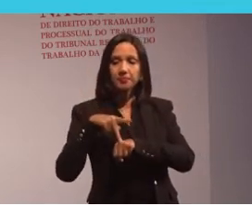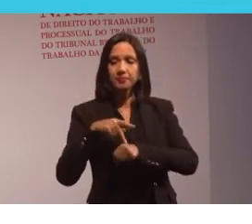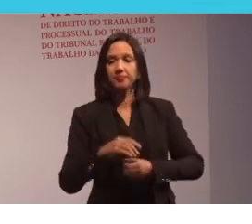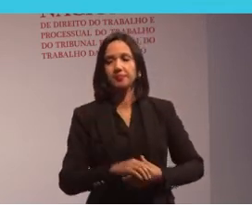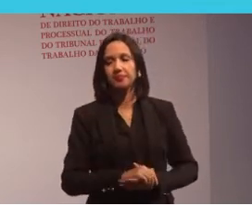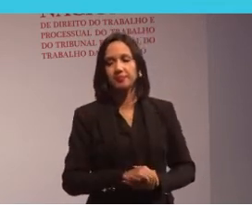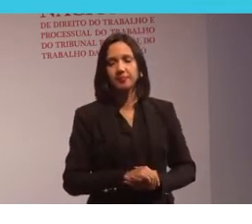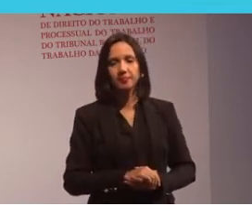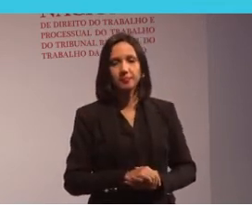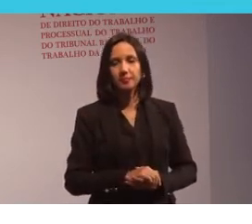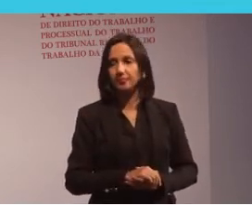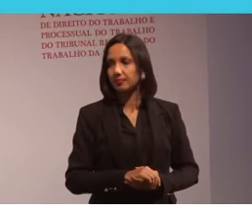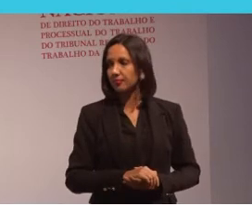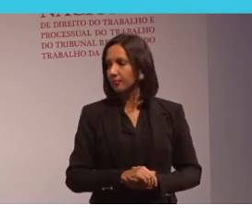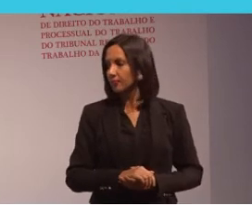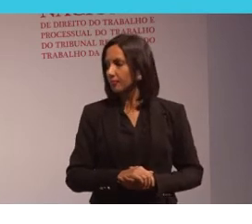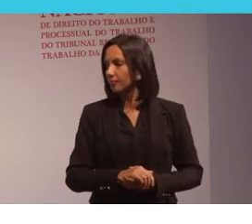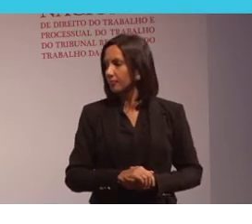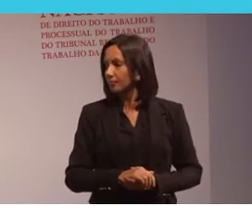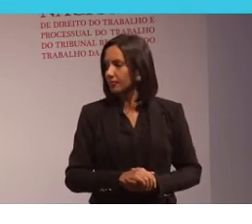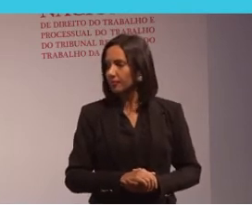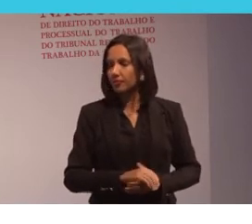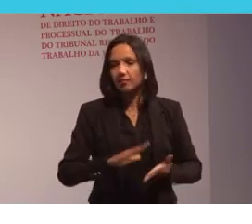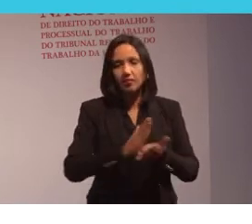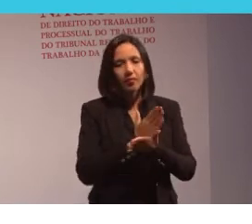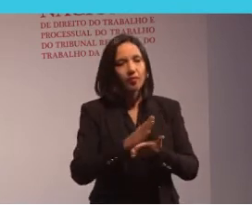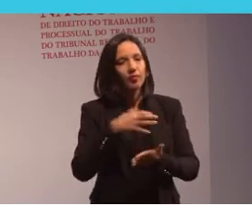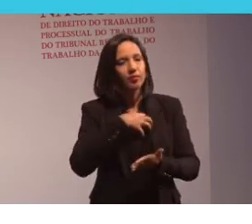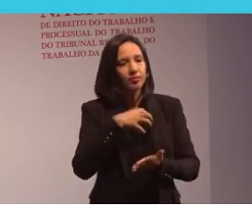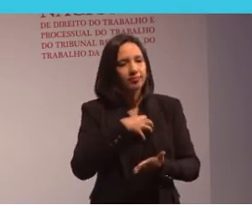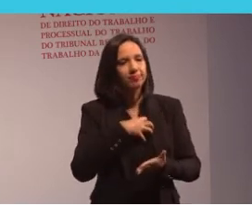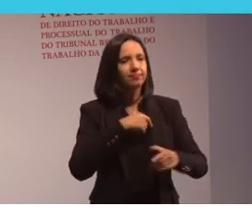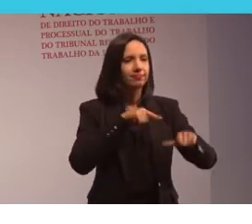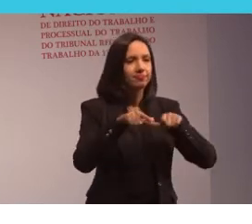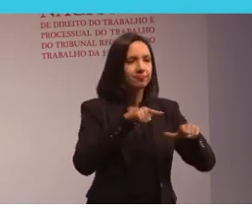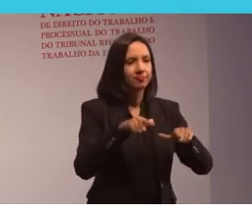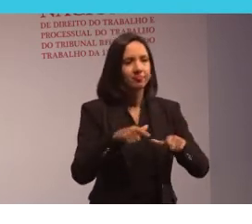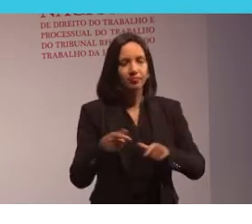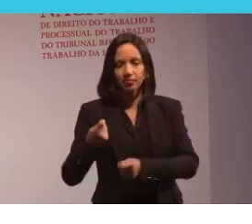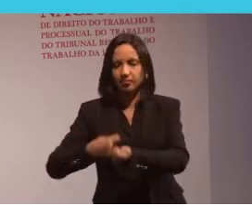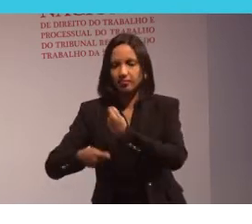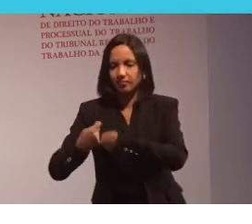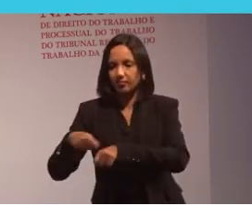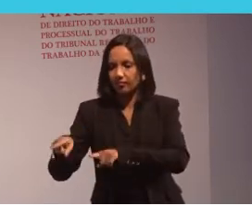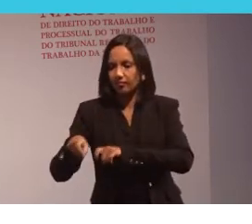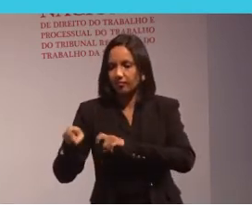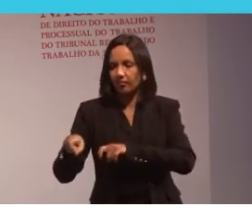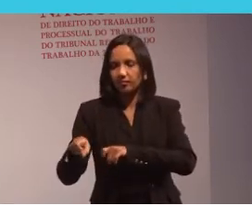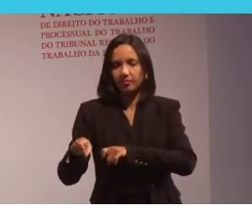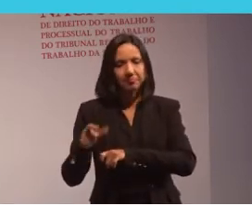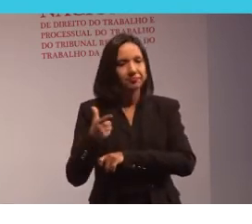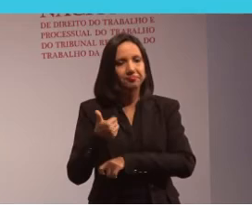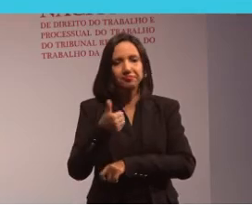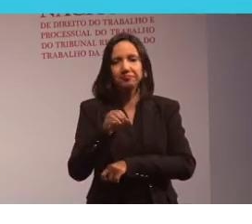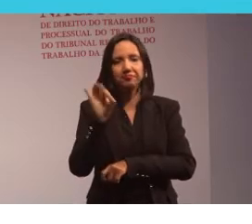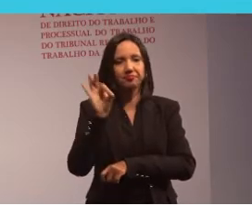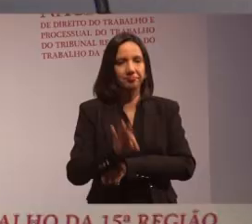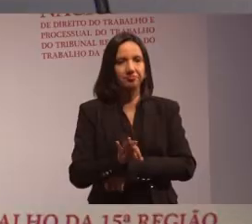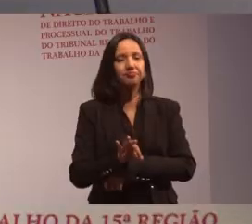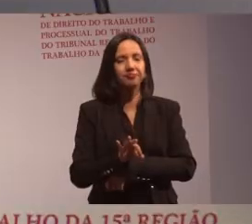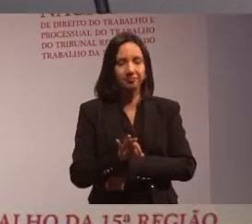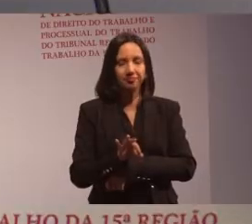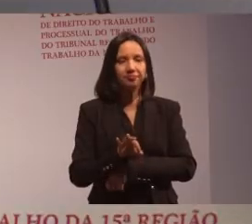a automação reduziu muito o trabalho no agronegócio, né? A gente não chega a ter nem 10% da